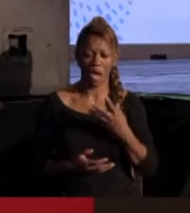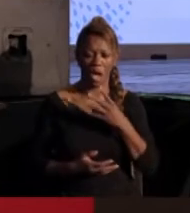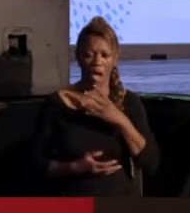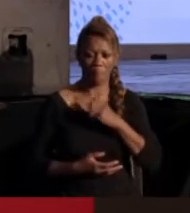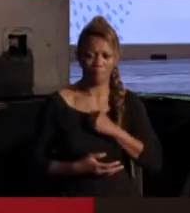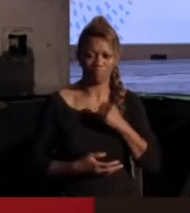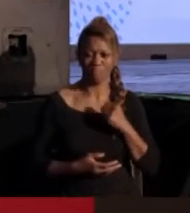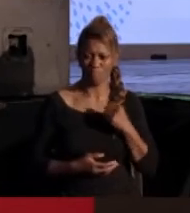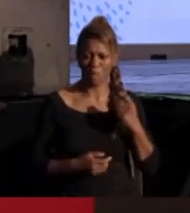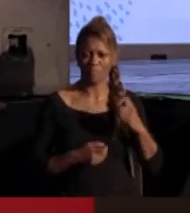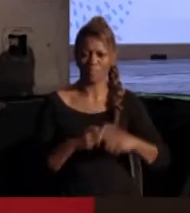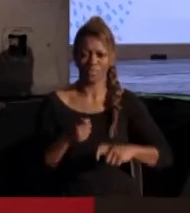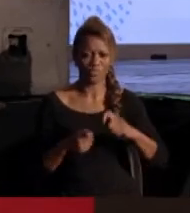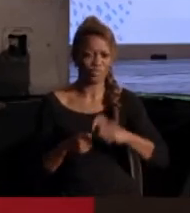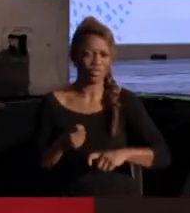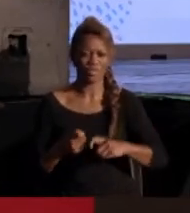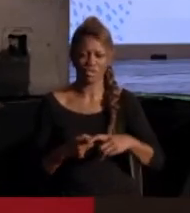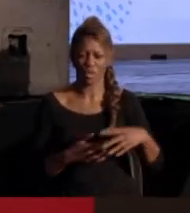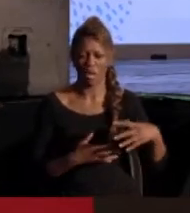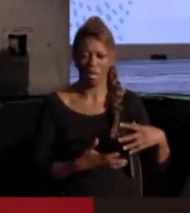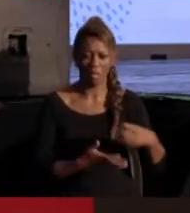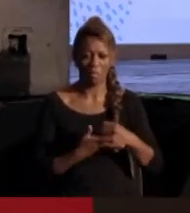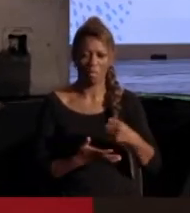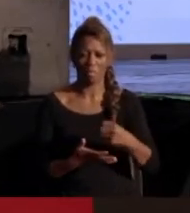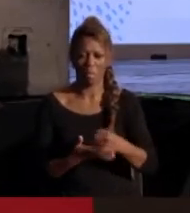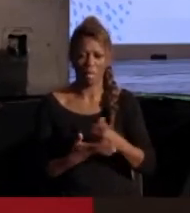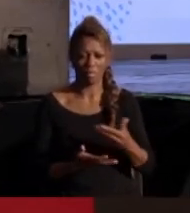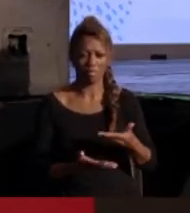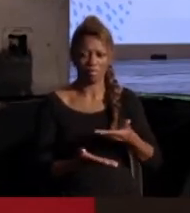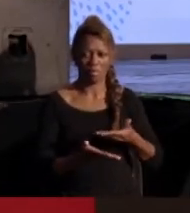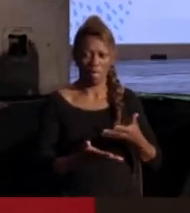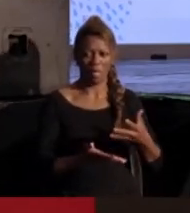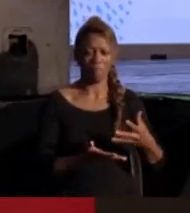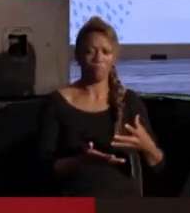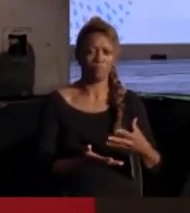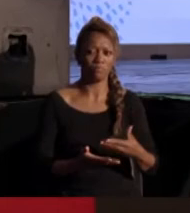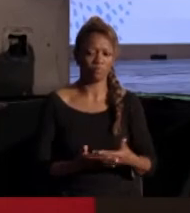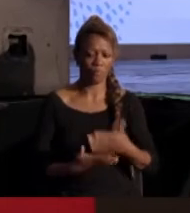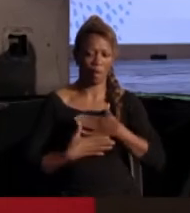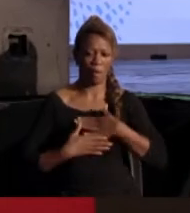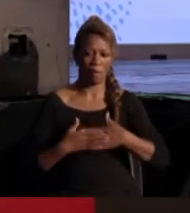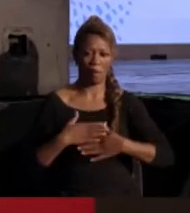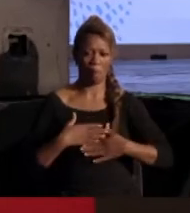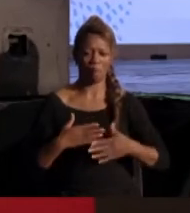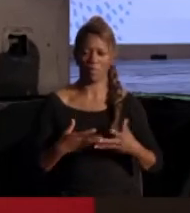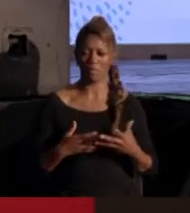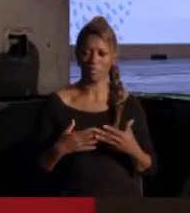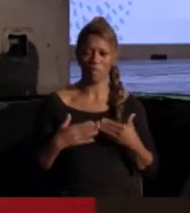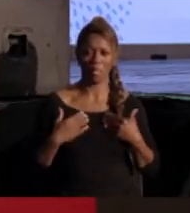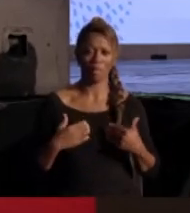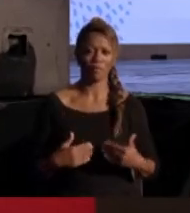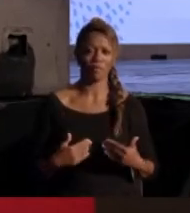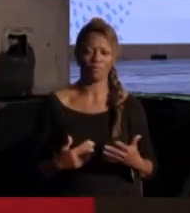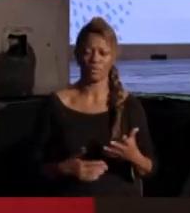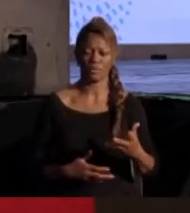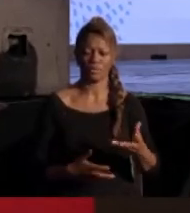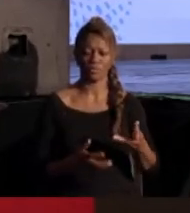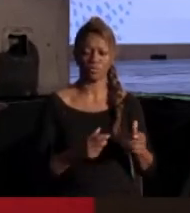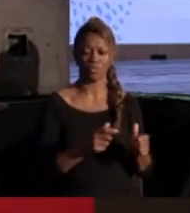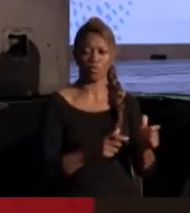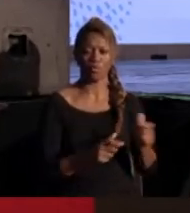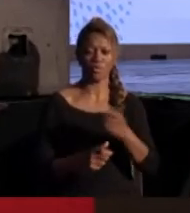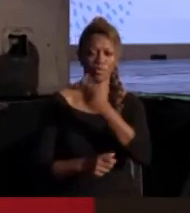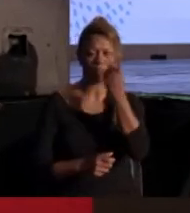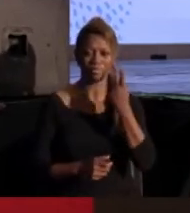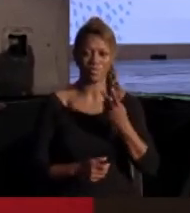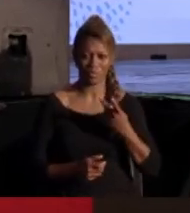também é consumo do corpo do outro, a esta dimensão colocada aqui. E se lá na relação primordial